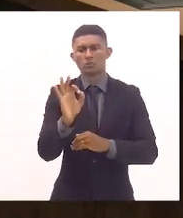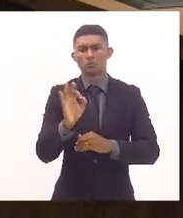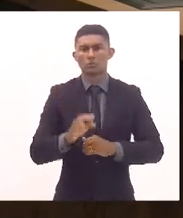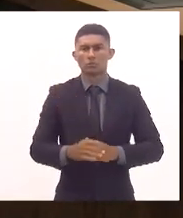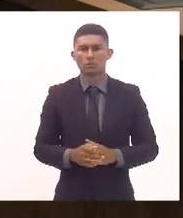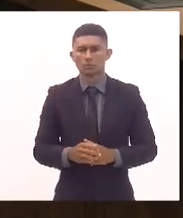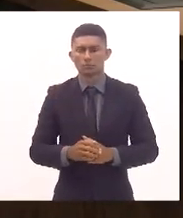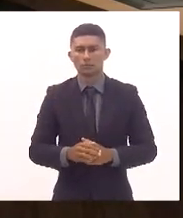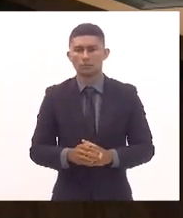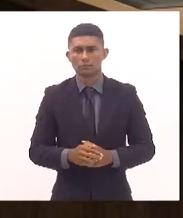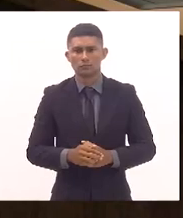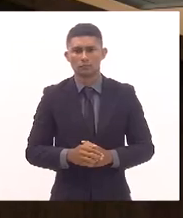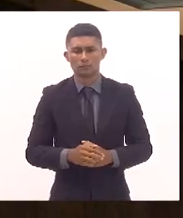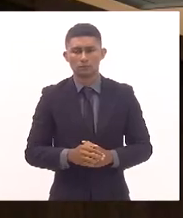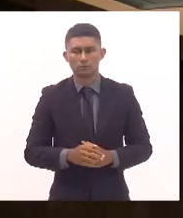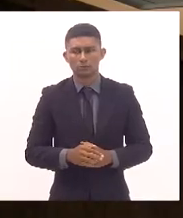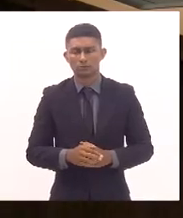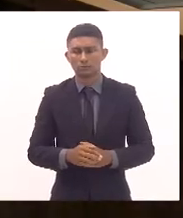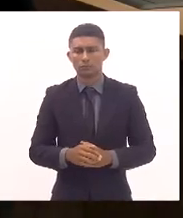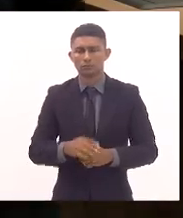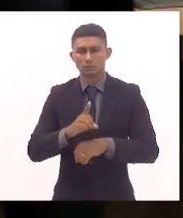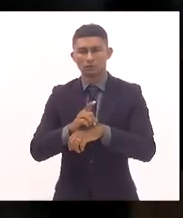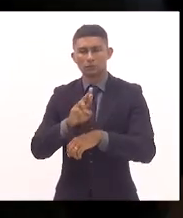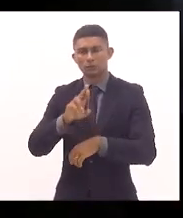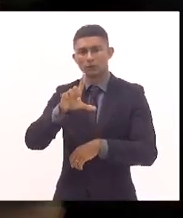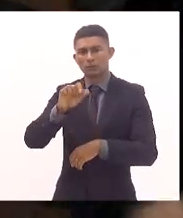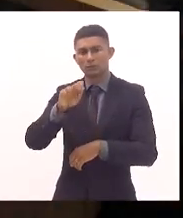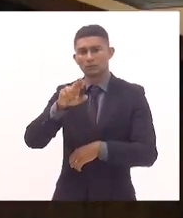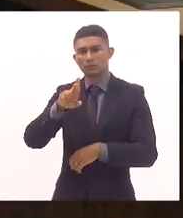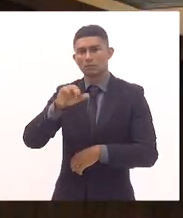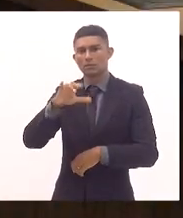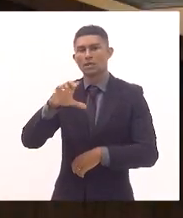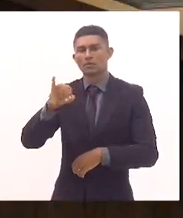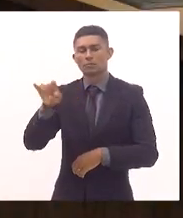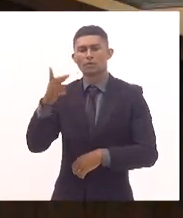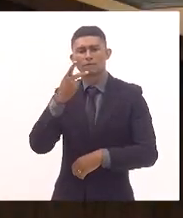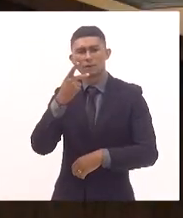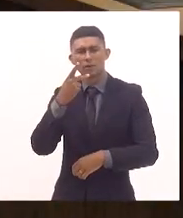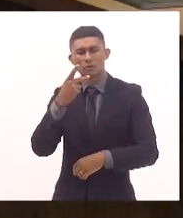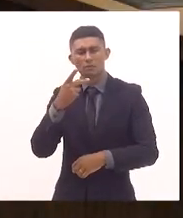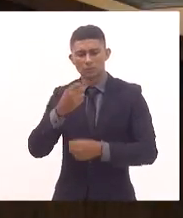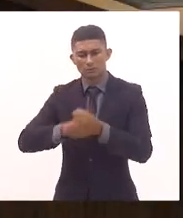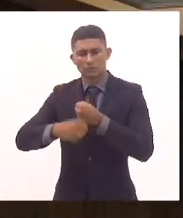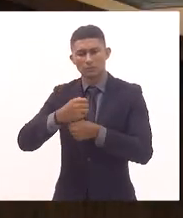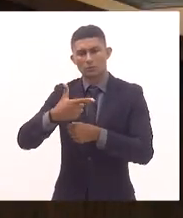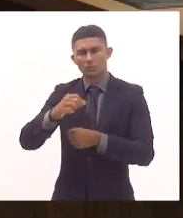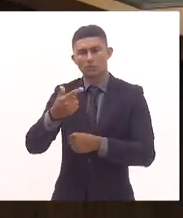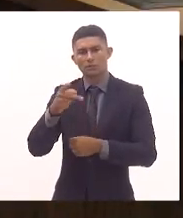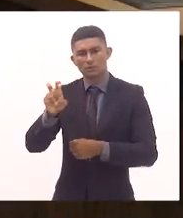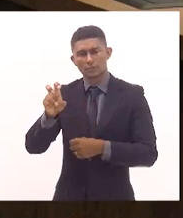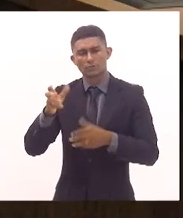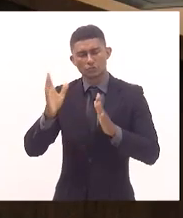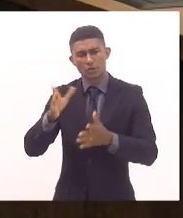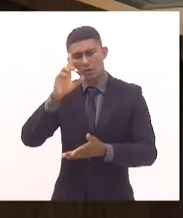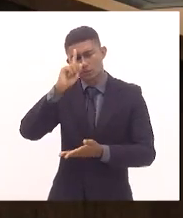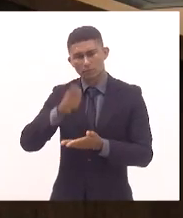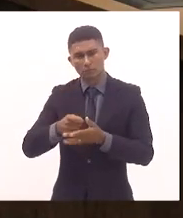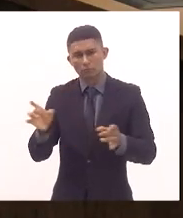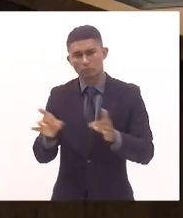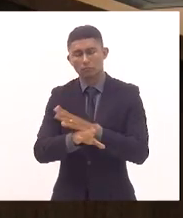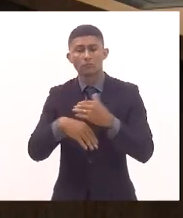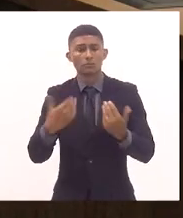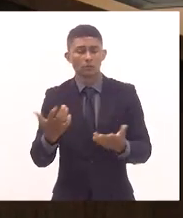Mental. Perfeito. Doutor Laurício, que afirmou o trânsito julgado de 2015. Tanto é assim que fui eleito